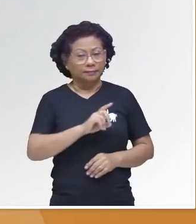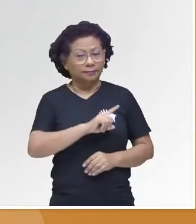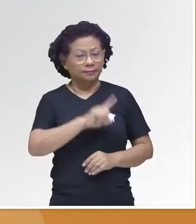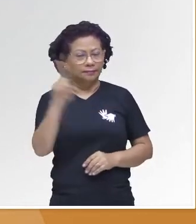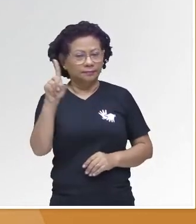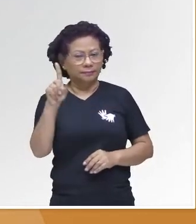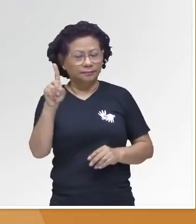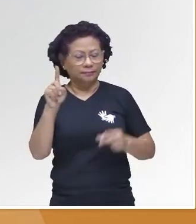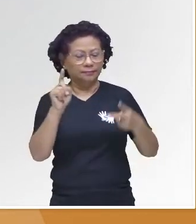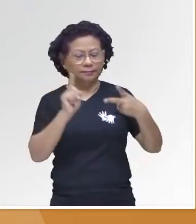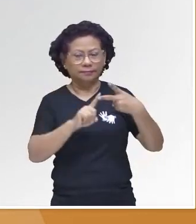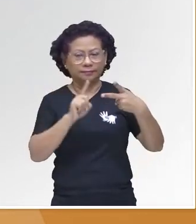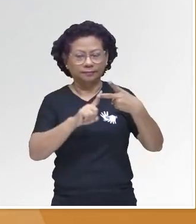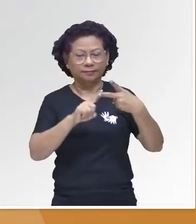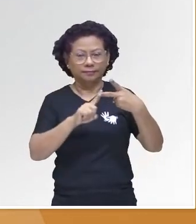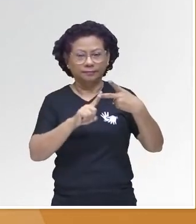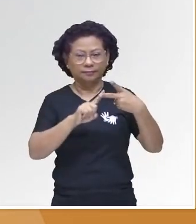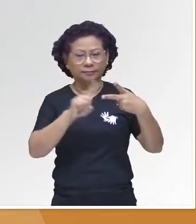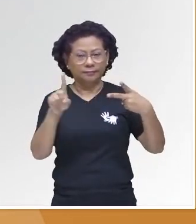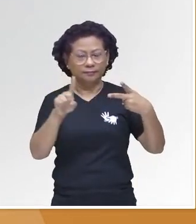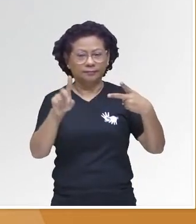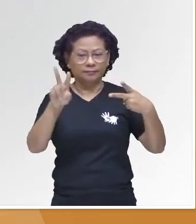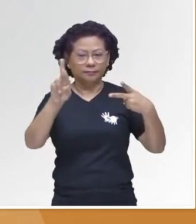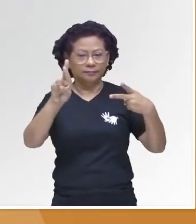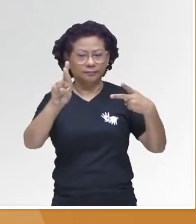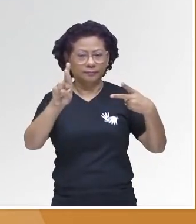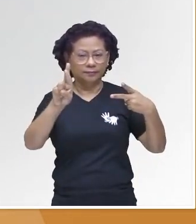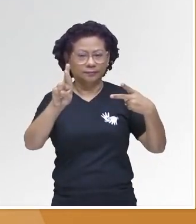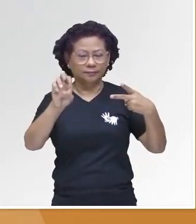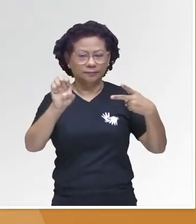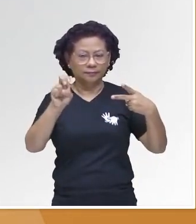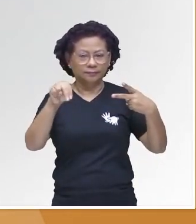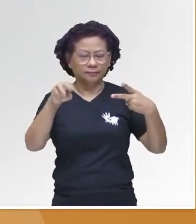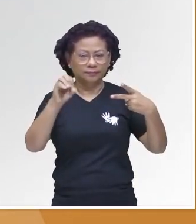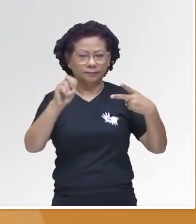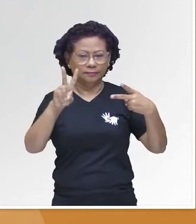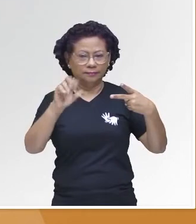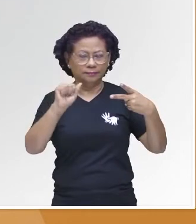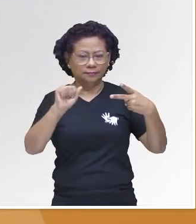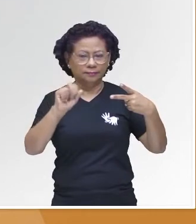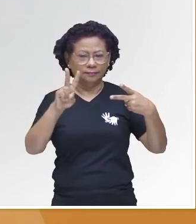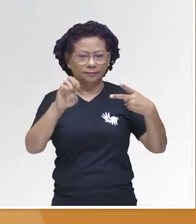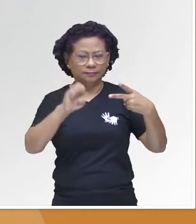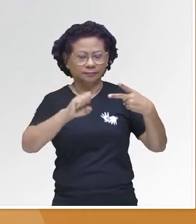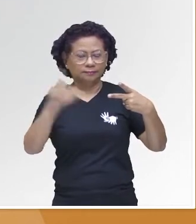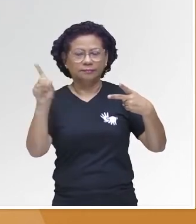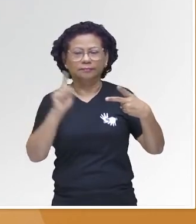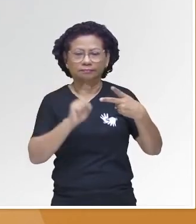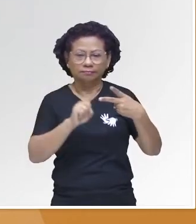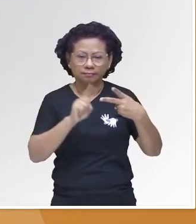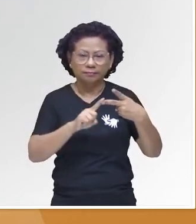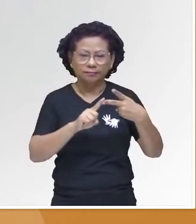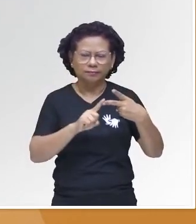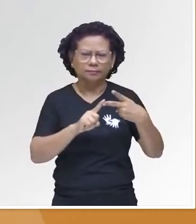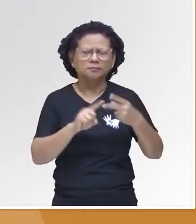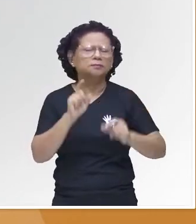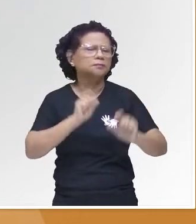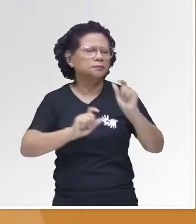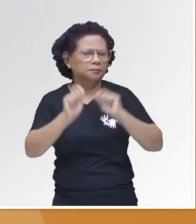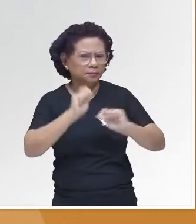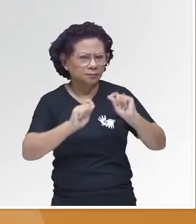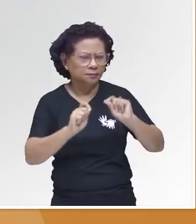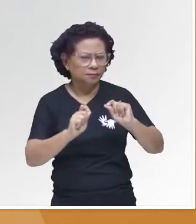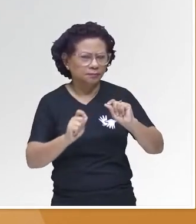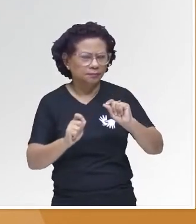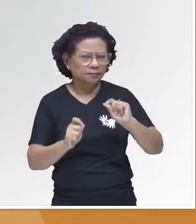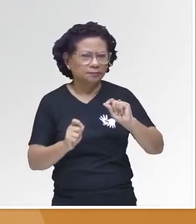vamos ter aí algumas fontes, né, que vêm ali através da queima dos combustíveis fósseis. E aí essa queima,